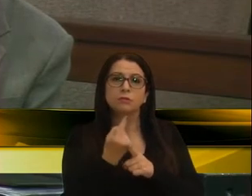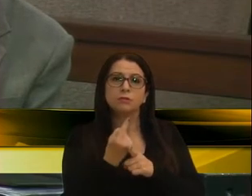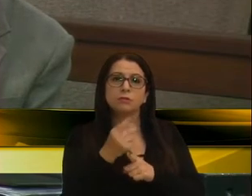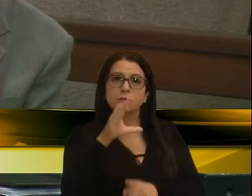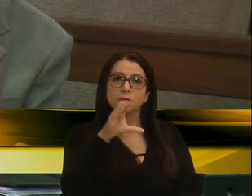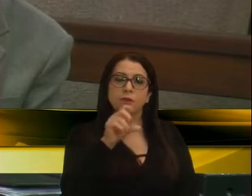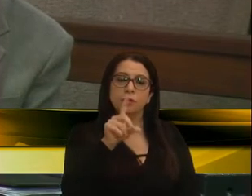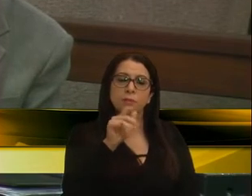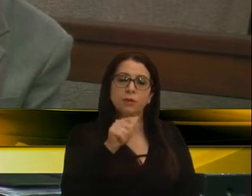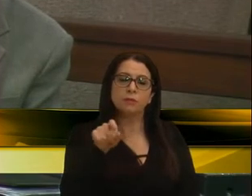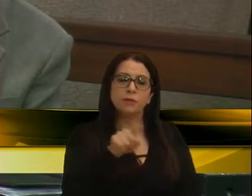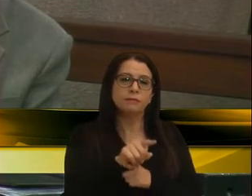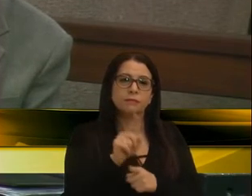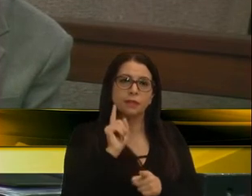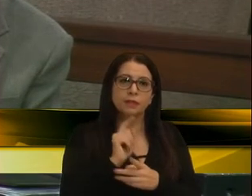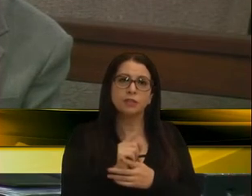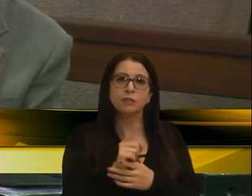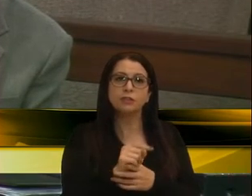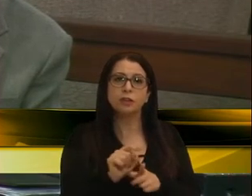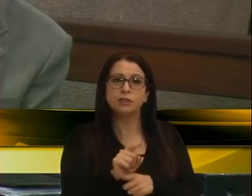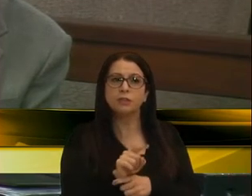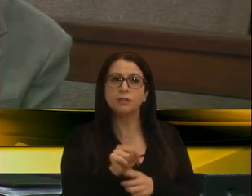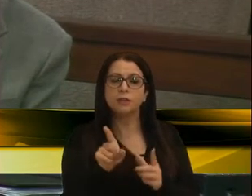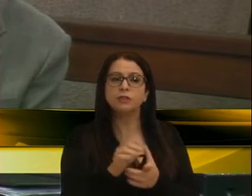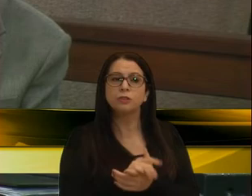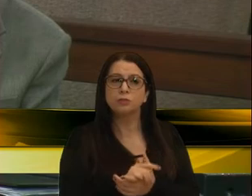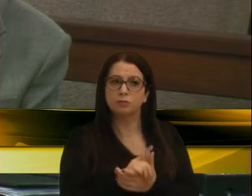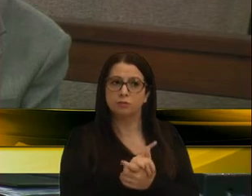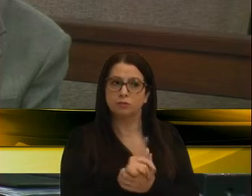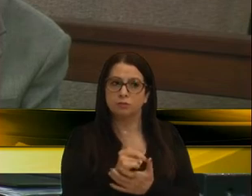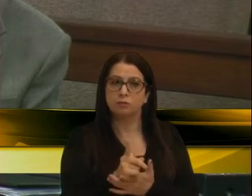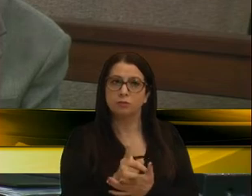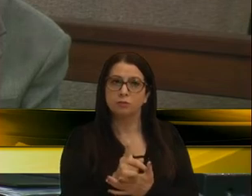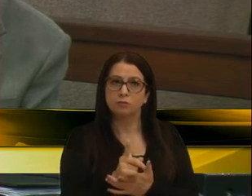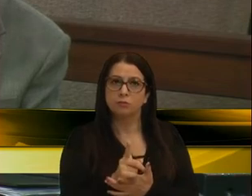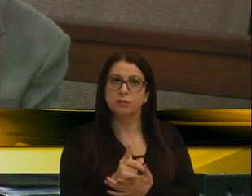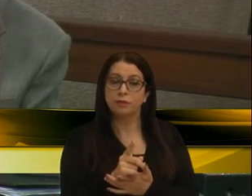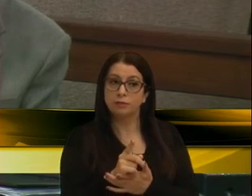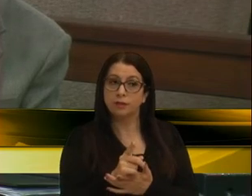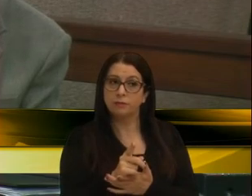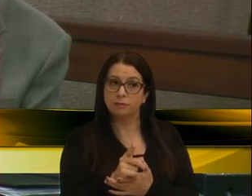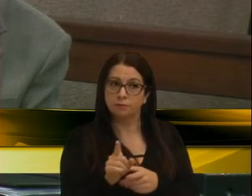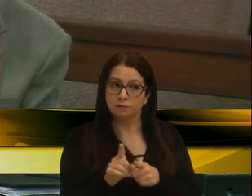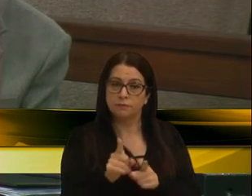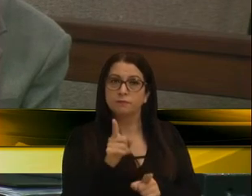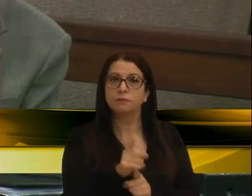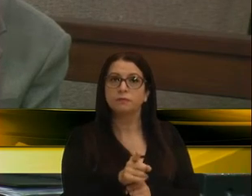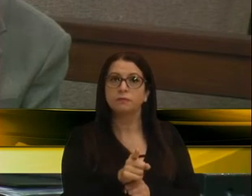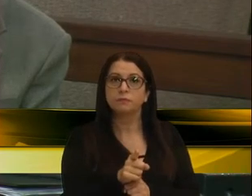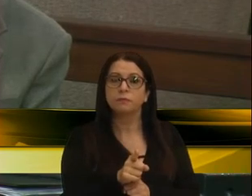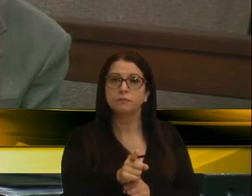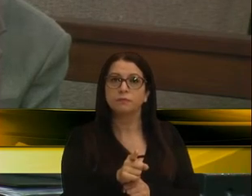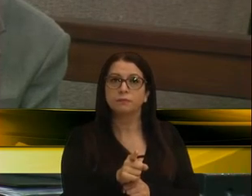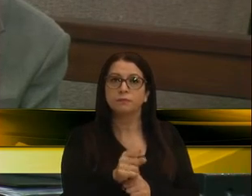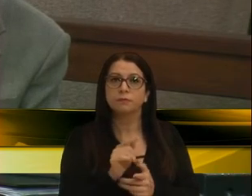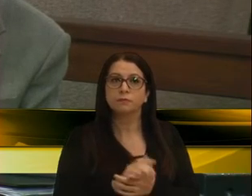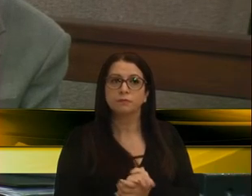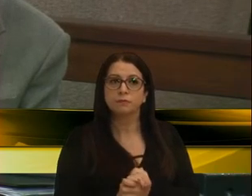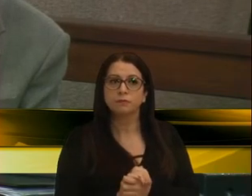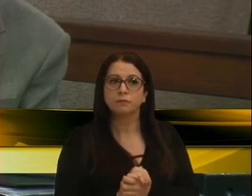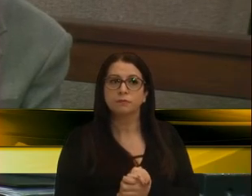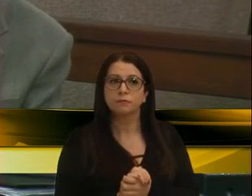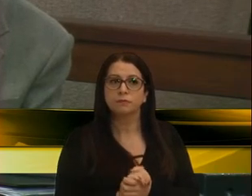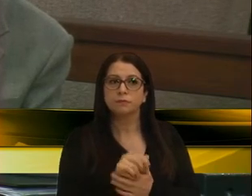Codeca consegue respeitar os 50 centímetros na via pública. O capim cresce mais que isso. Então, é uma